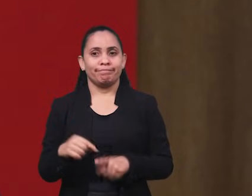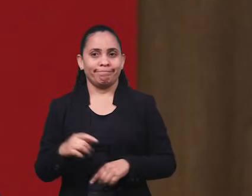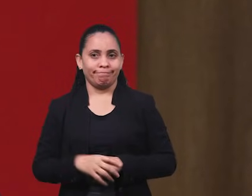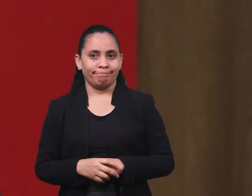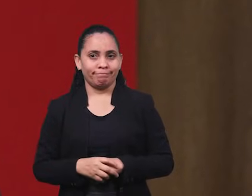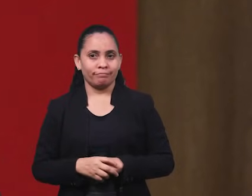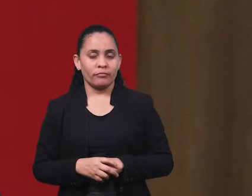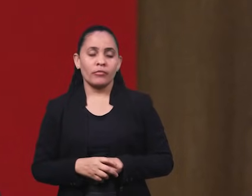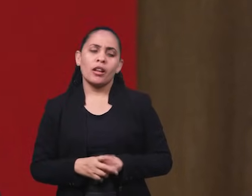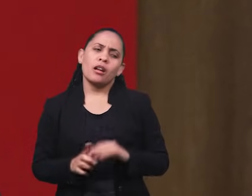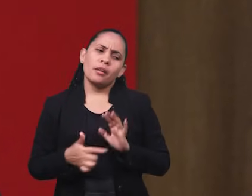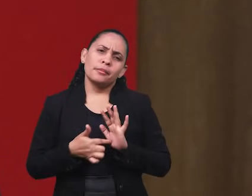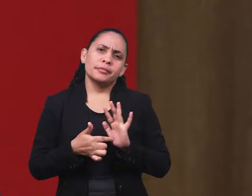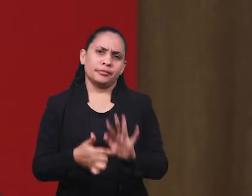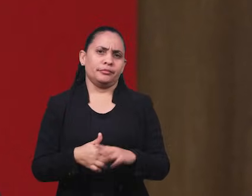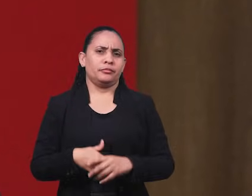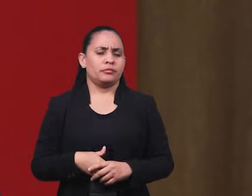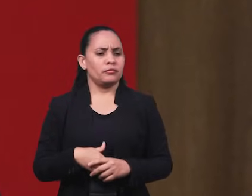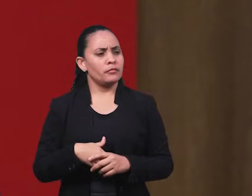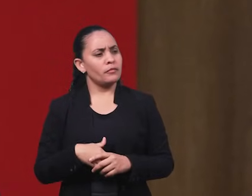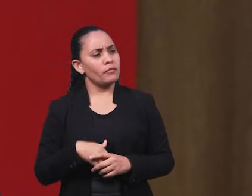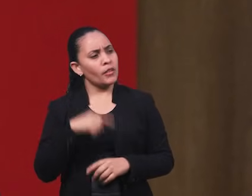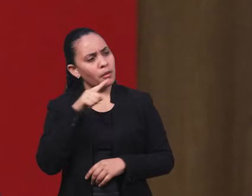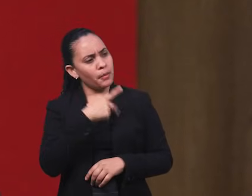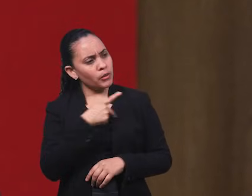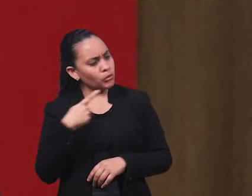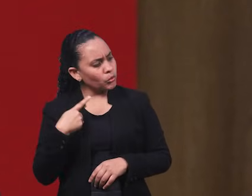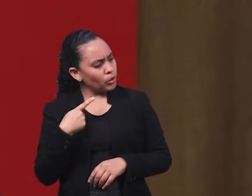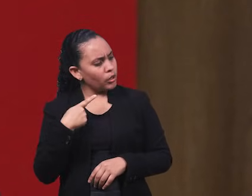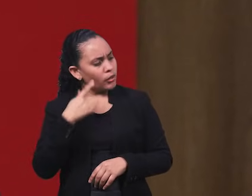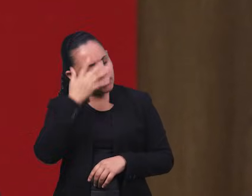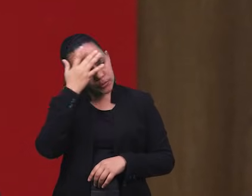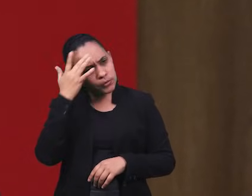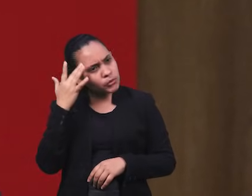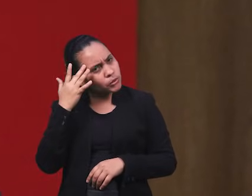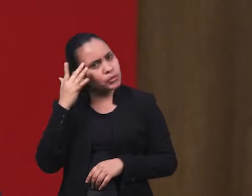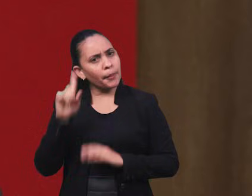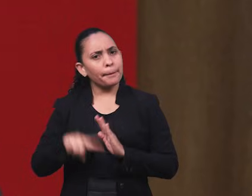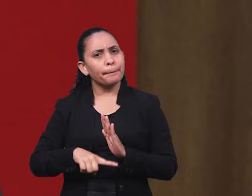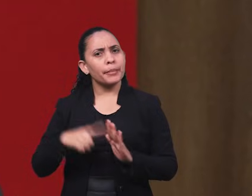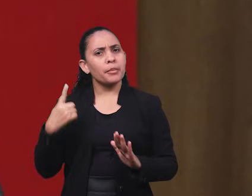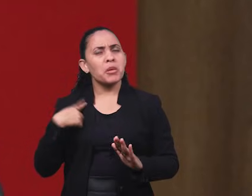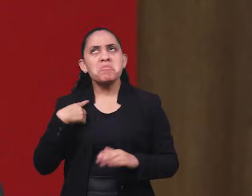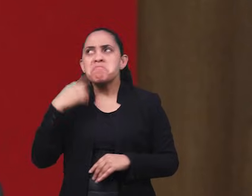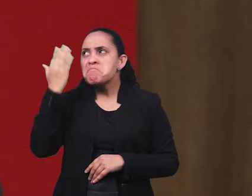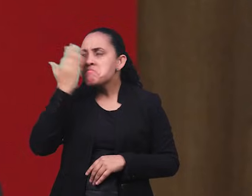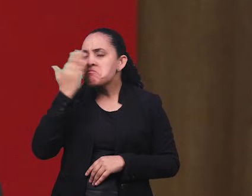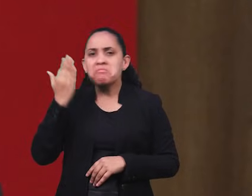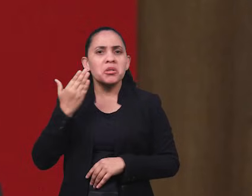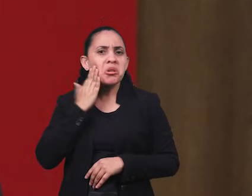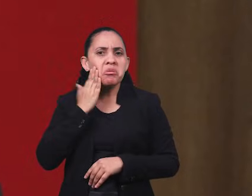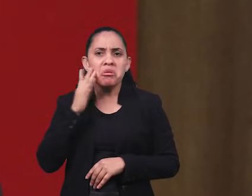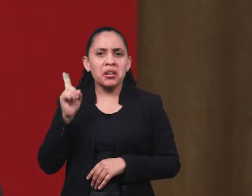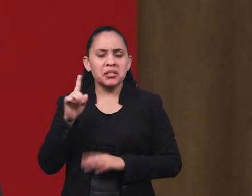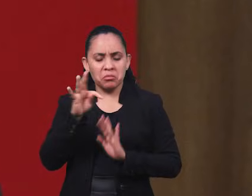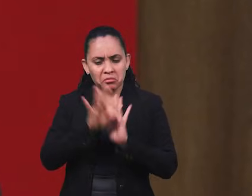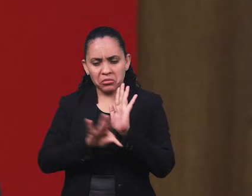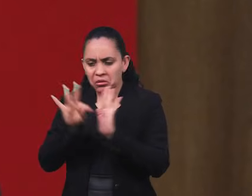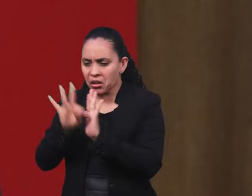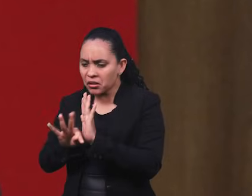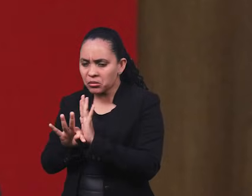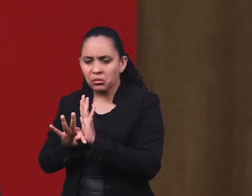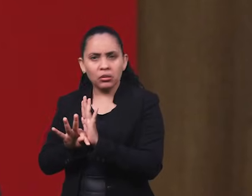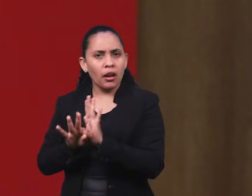Porque na ocasião, falada aqui pelo pastor Serlon, as pessoas, em primeiro lugar, desconheciam os